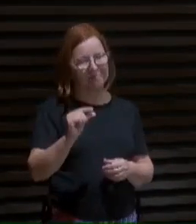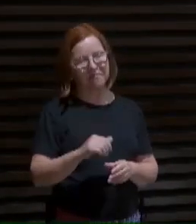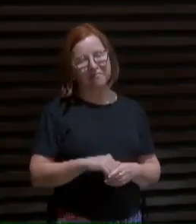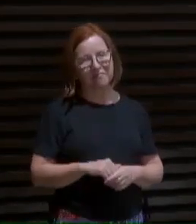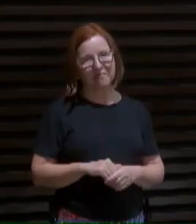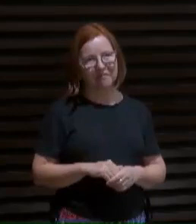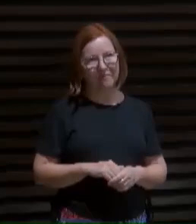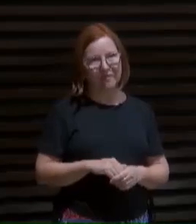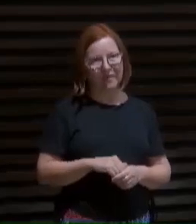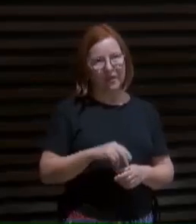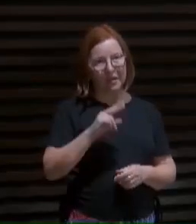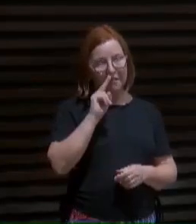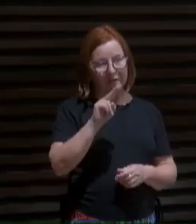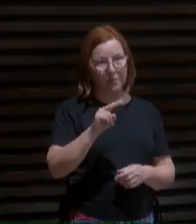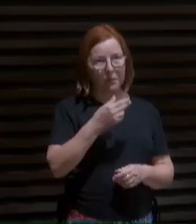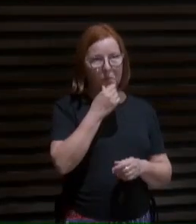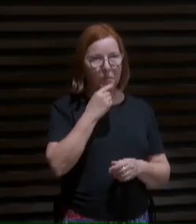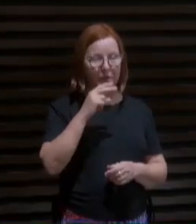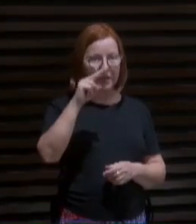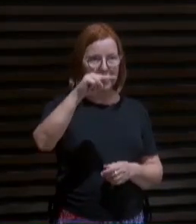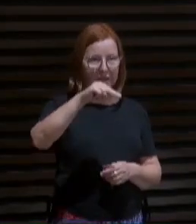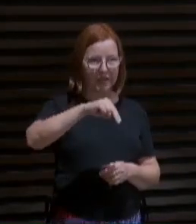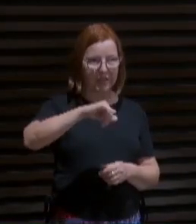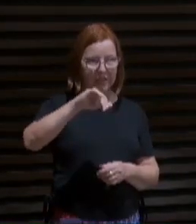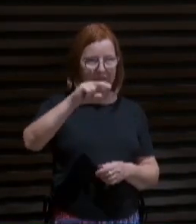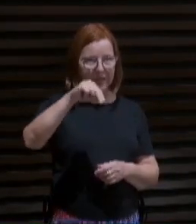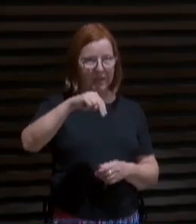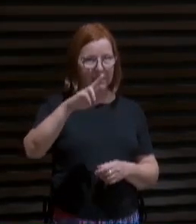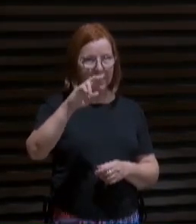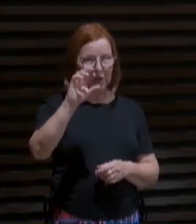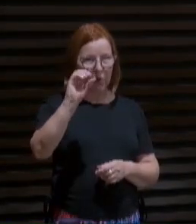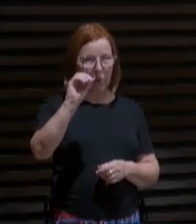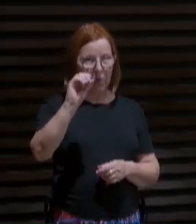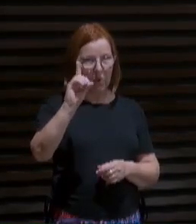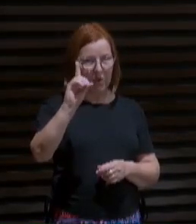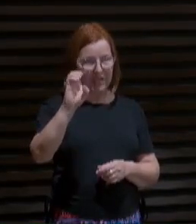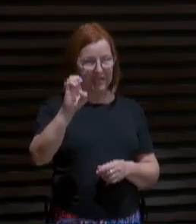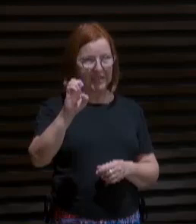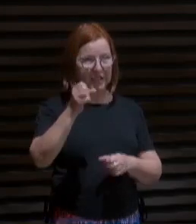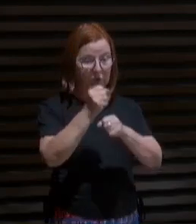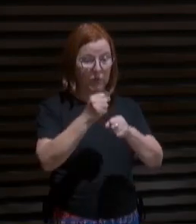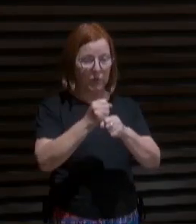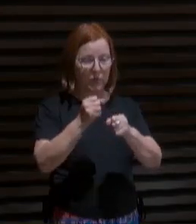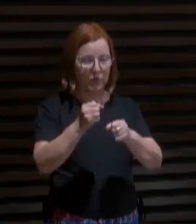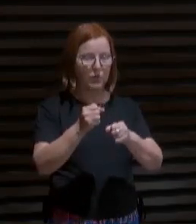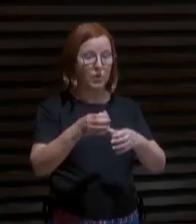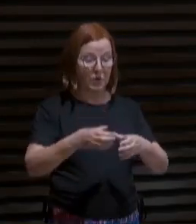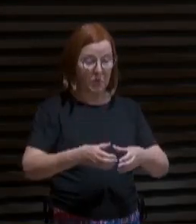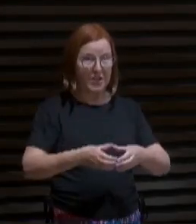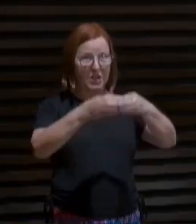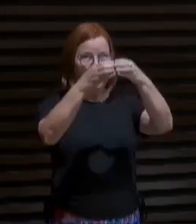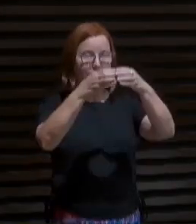Nimrod querendo construir uma torre. Dá uma olhadinha, capítulo 11, verso 4 de